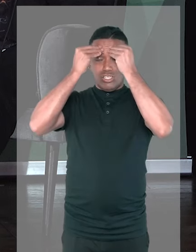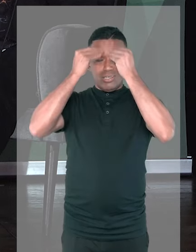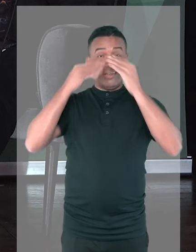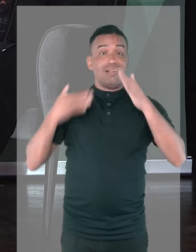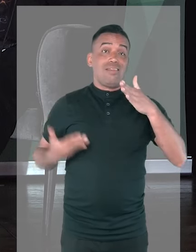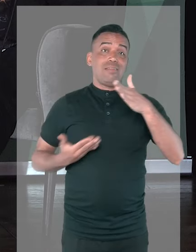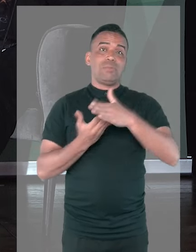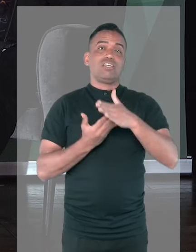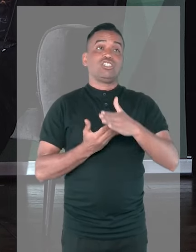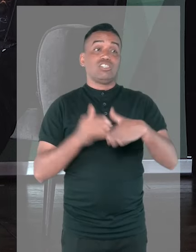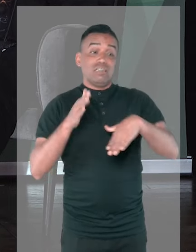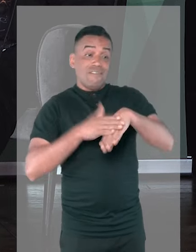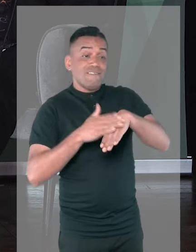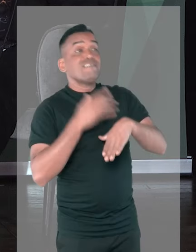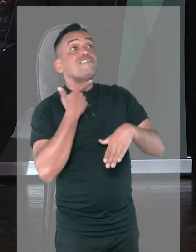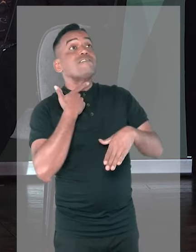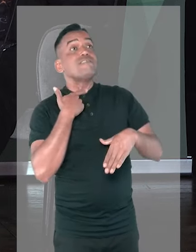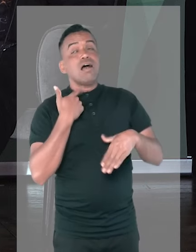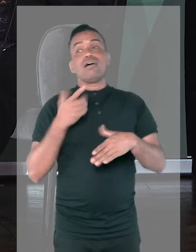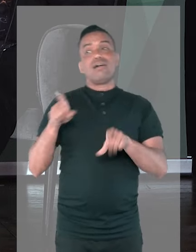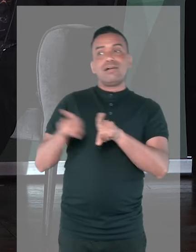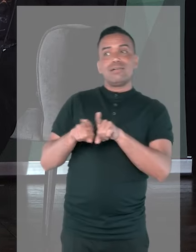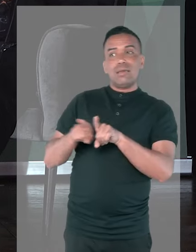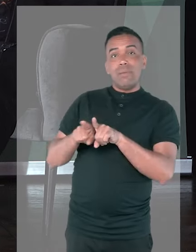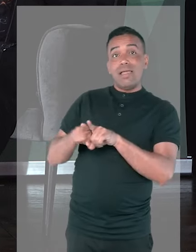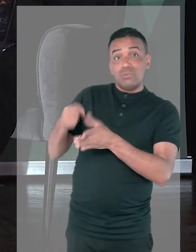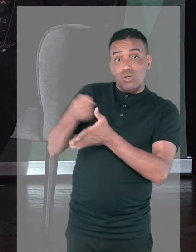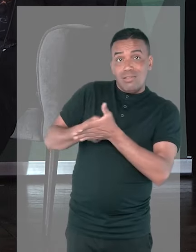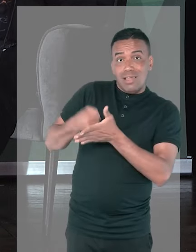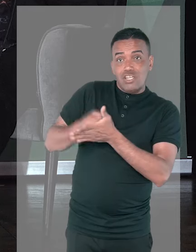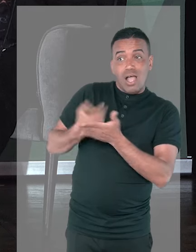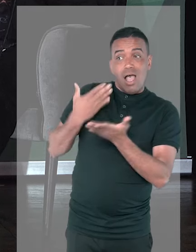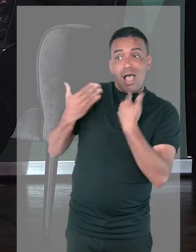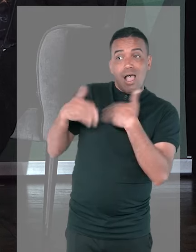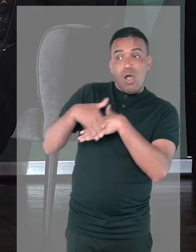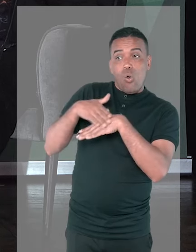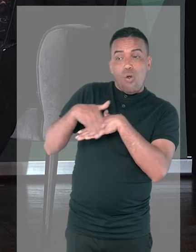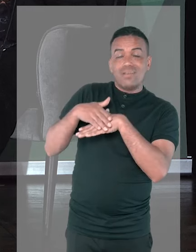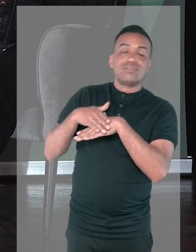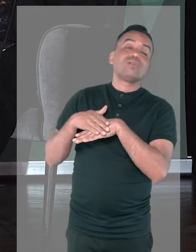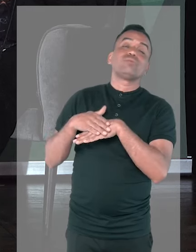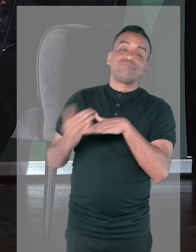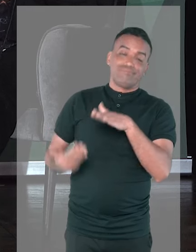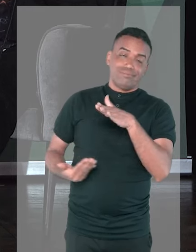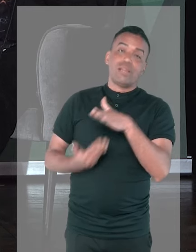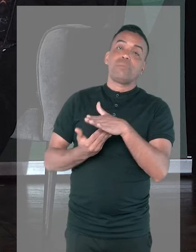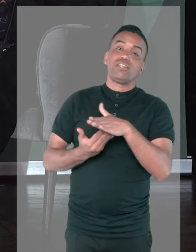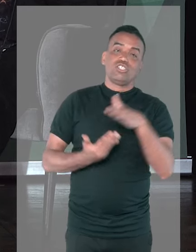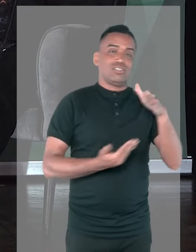o desejo e o ímpeto das pessoas ao se dedicarem à conversação também tem seus limites.